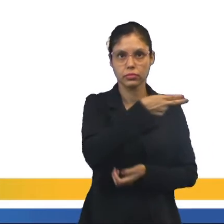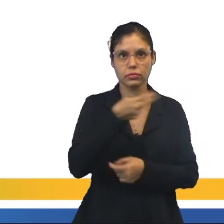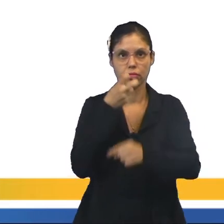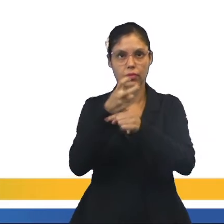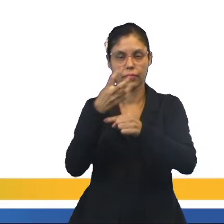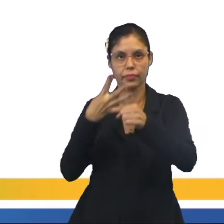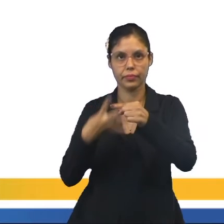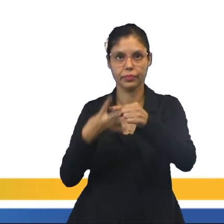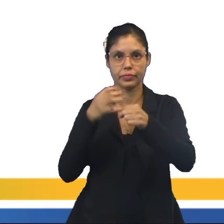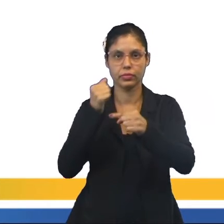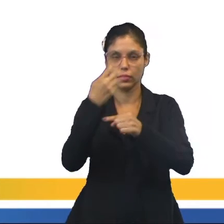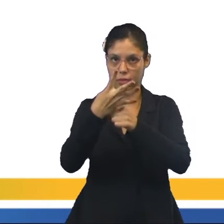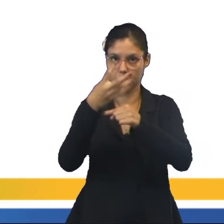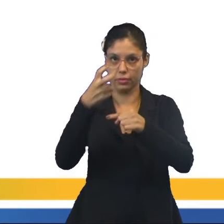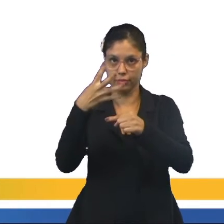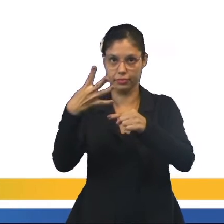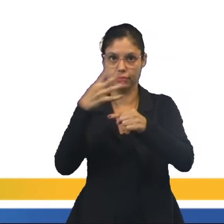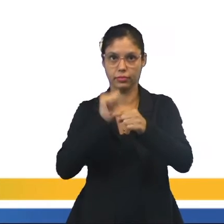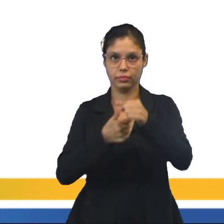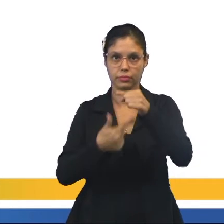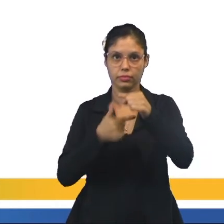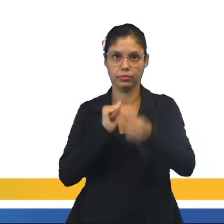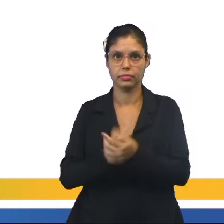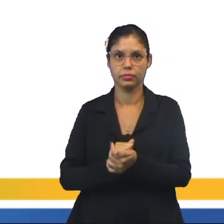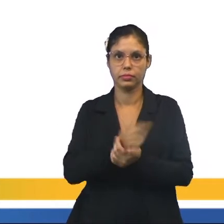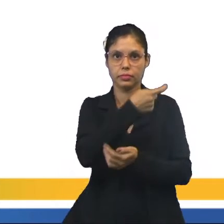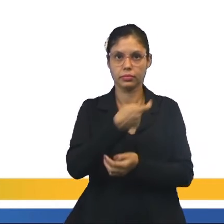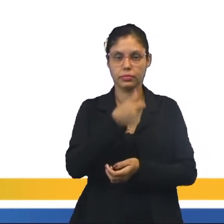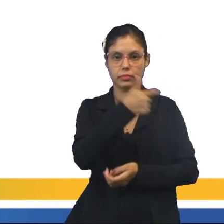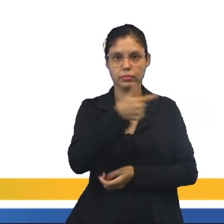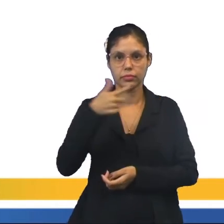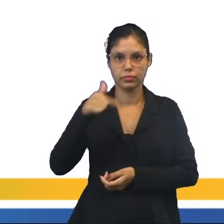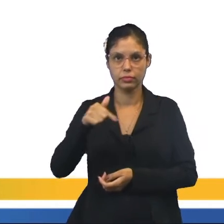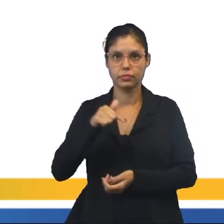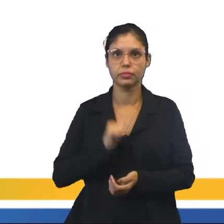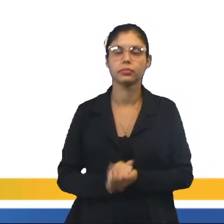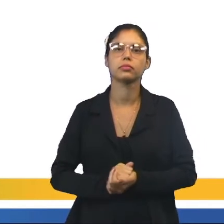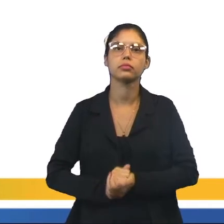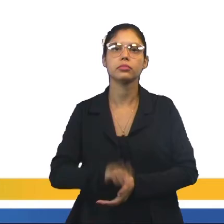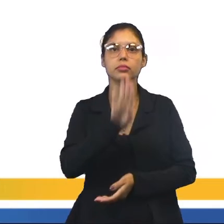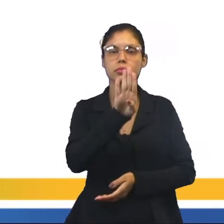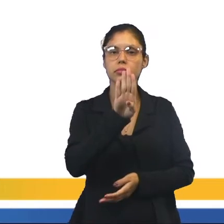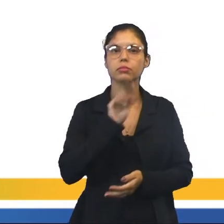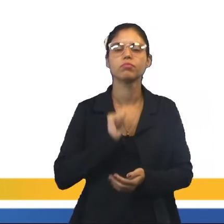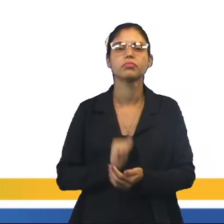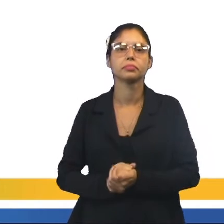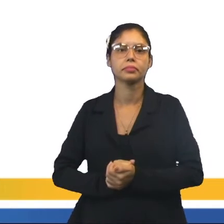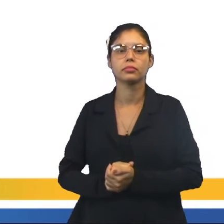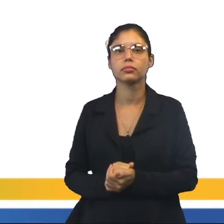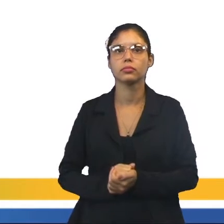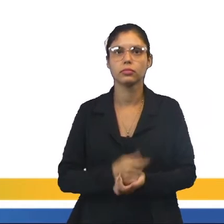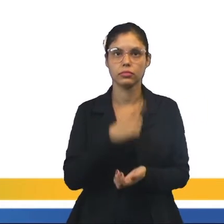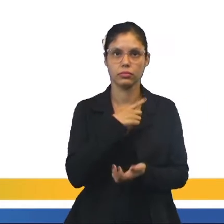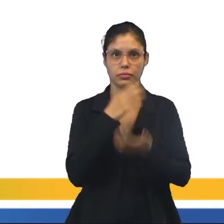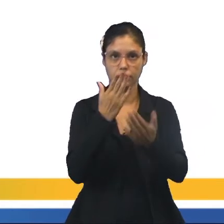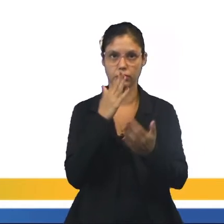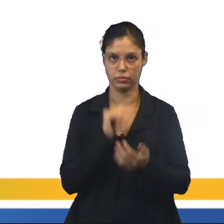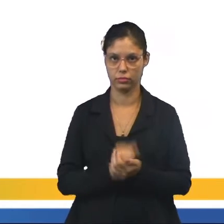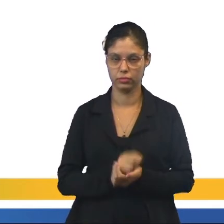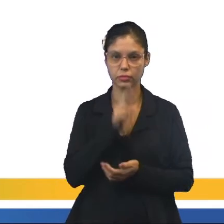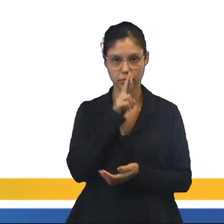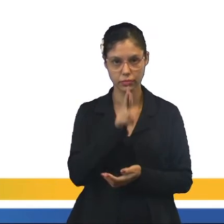é igual a 54 dividido para 2, x é igual a 27. Então aí nós já temos